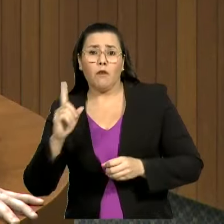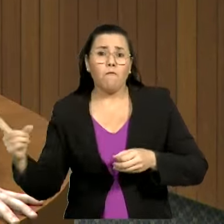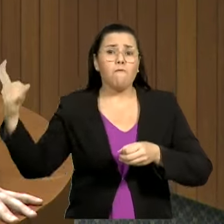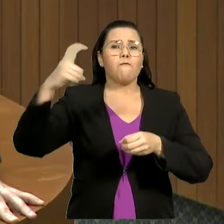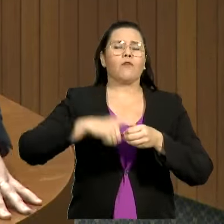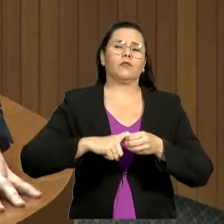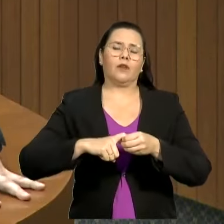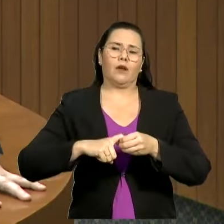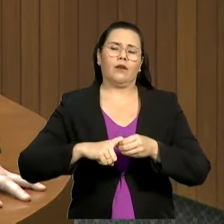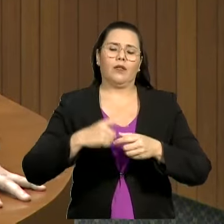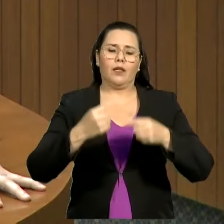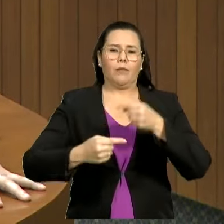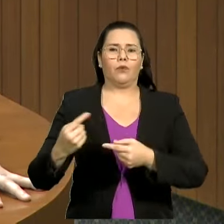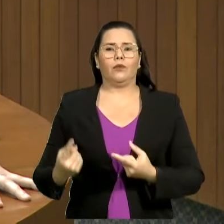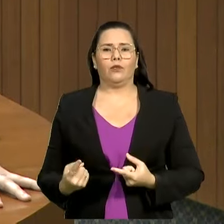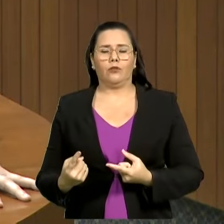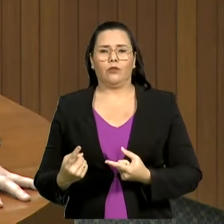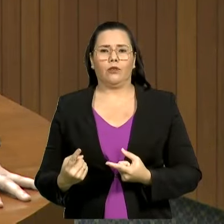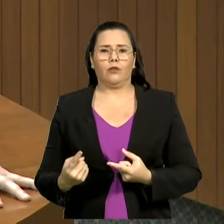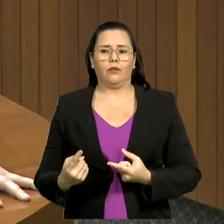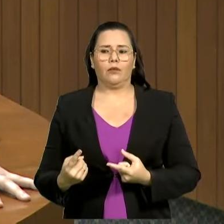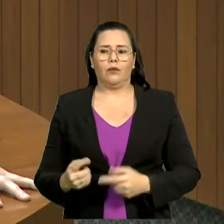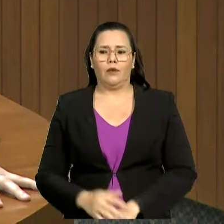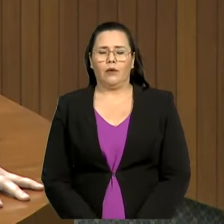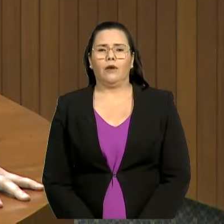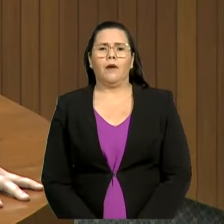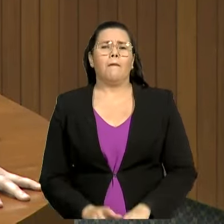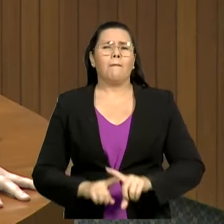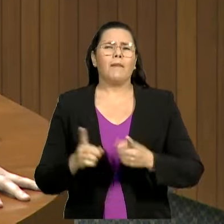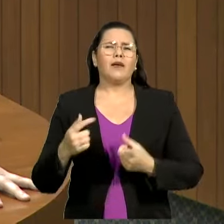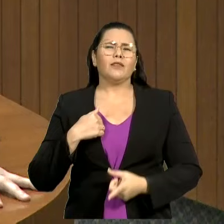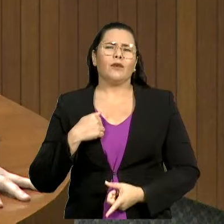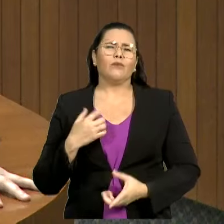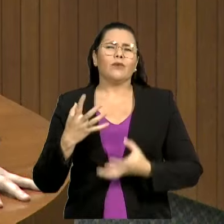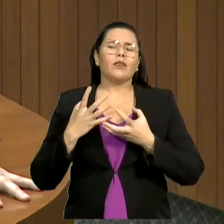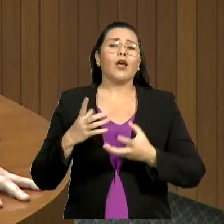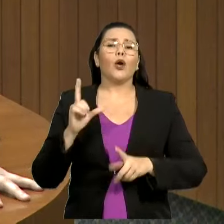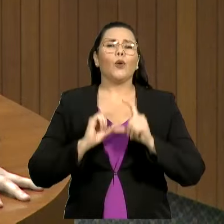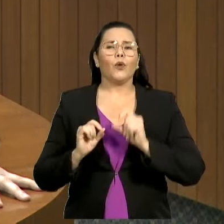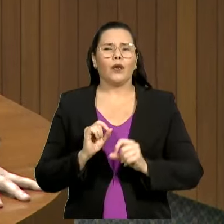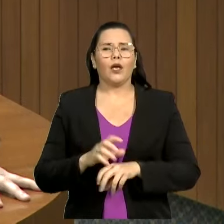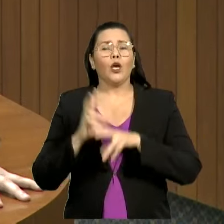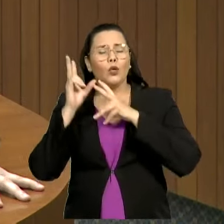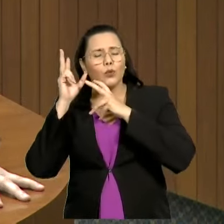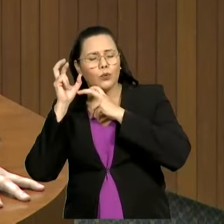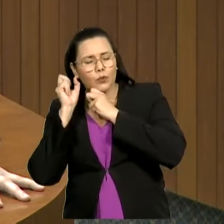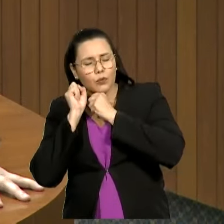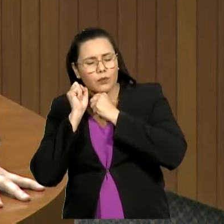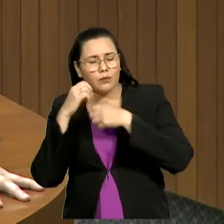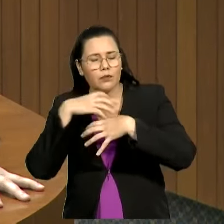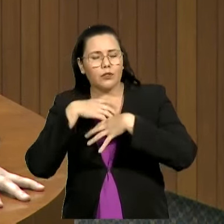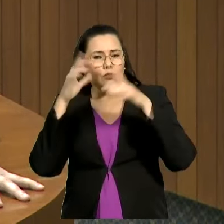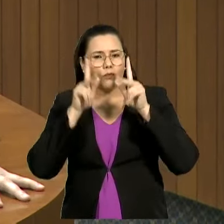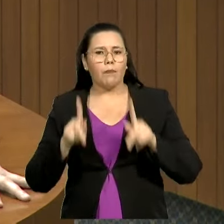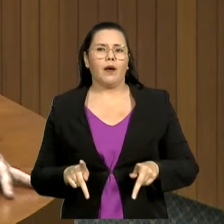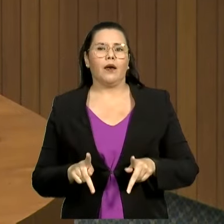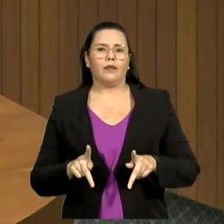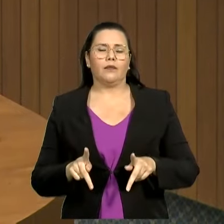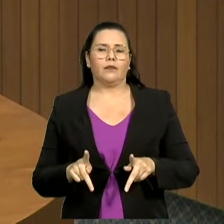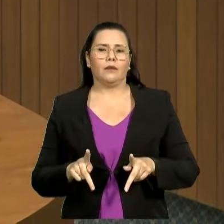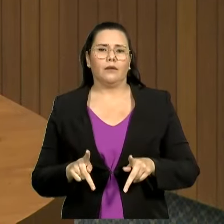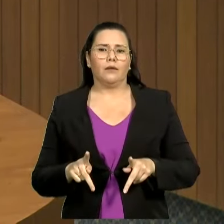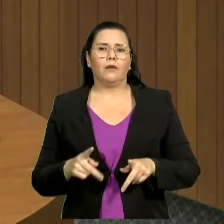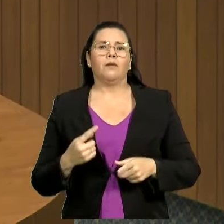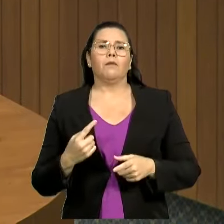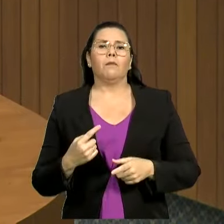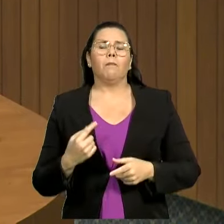ao deitar minha cabeça no travesseiro, saber que combati o bom combate, que não fugi a nenhum desses combates. Essa tem